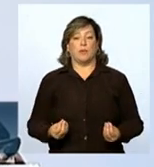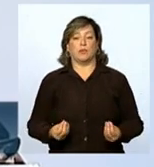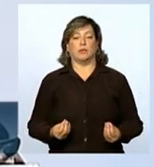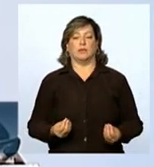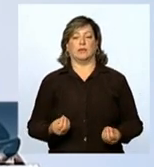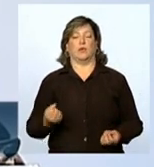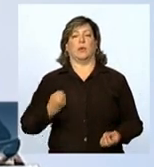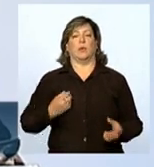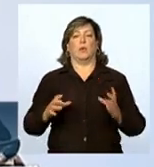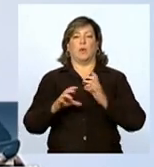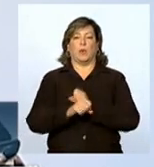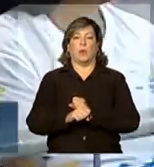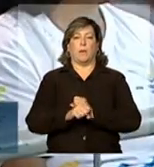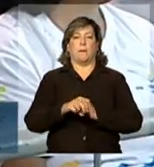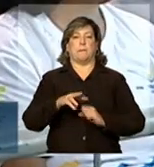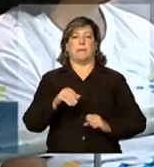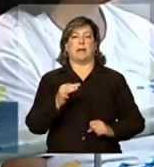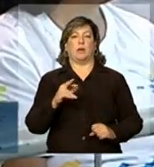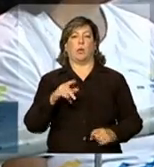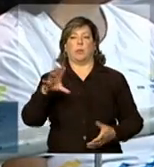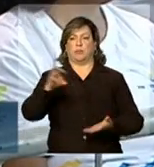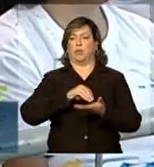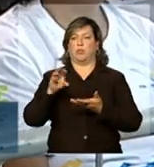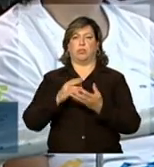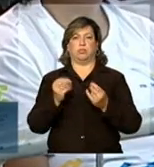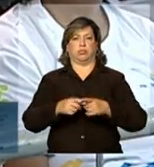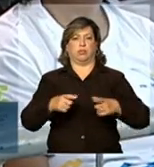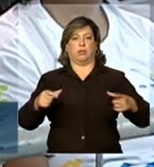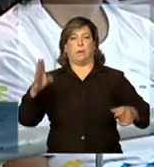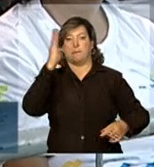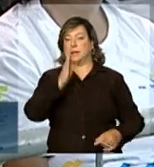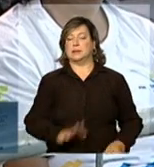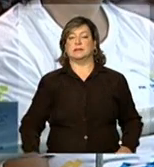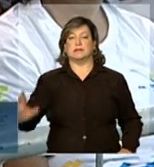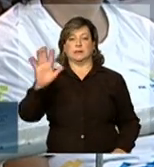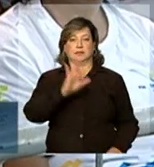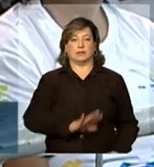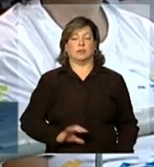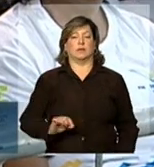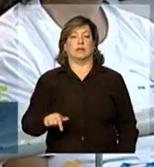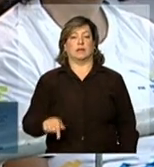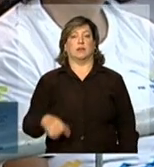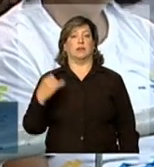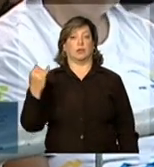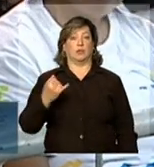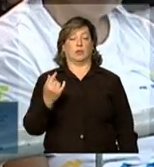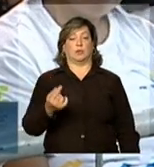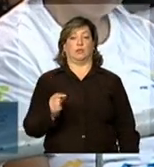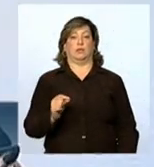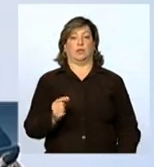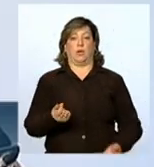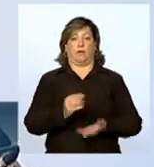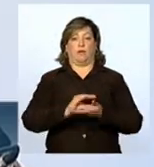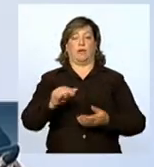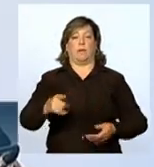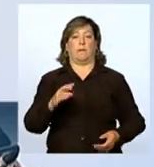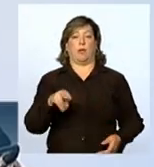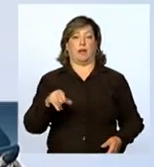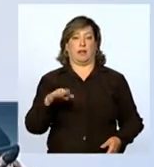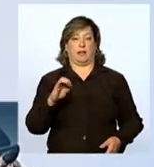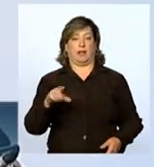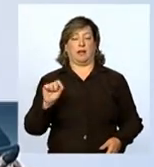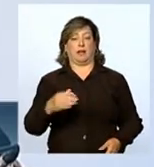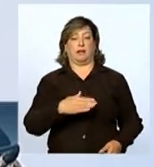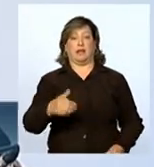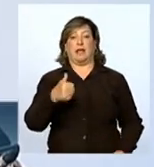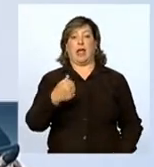significativamente o número de matrículas em todo o Brasil. E o investimento que está sendo feito aqui no Pronatec até final de 2014